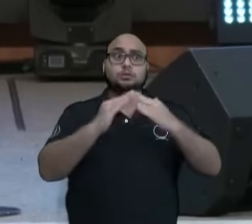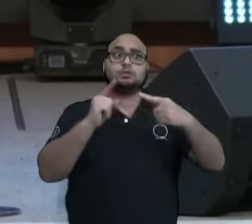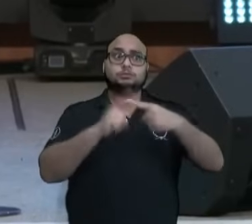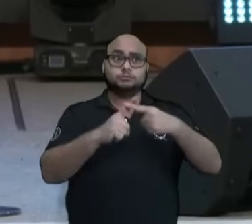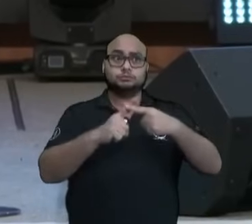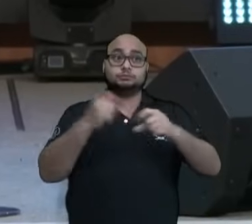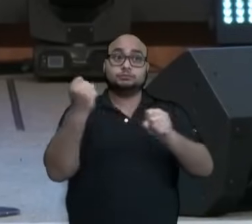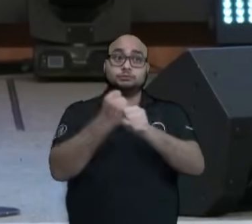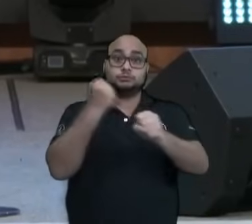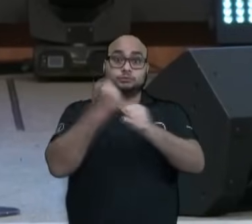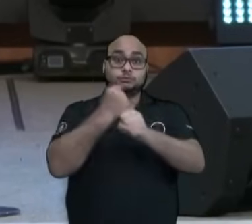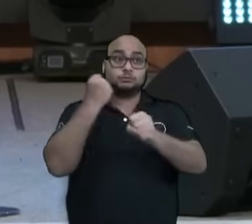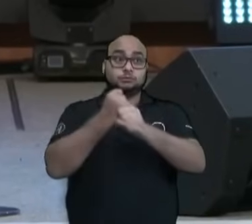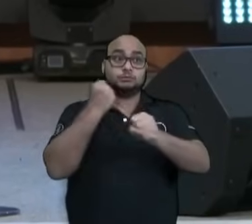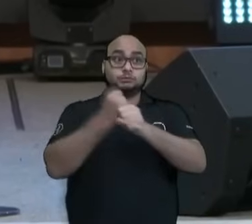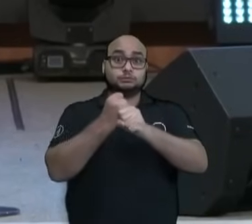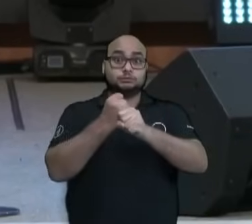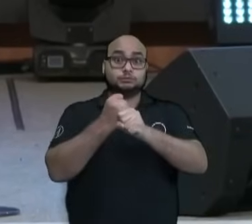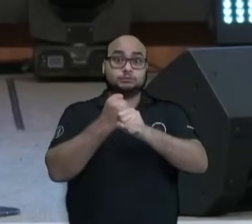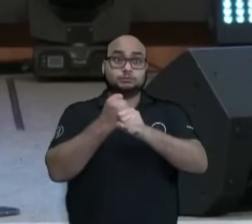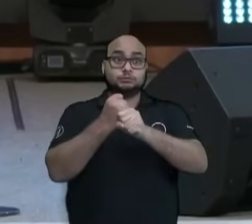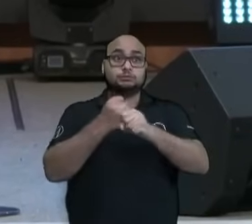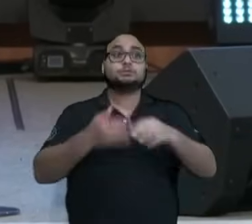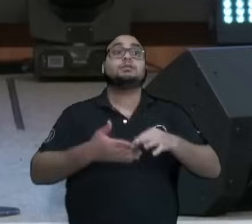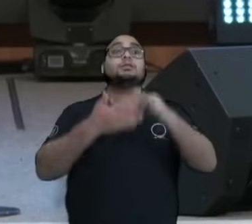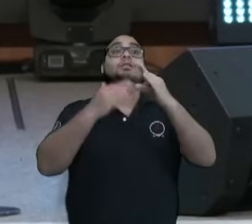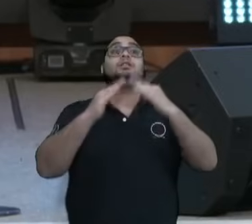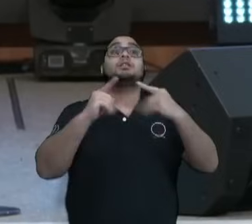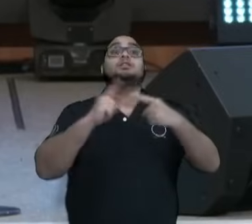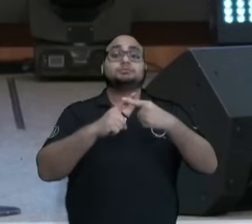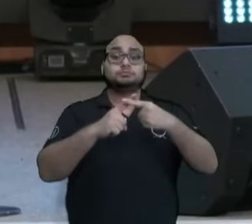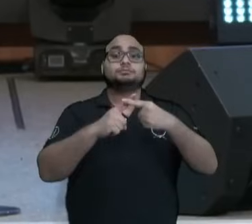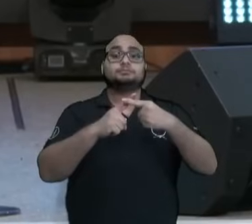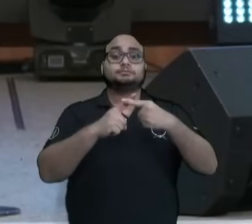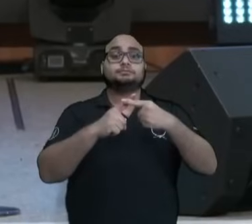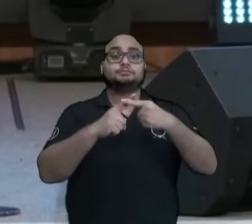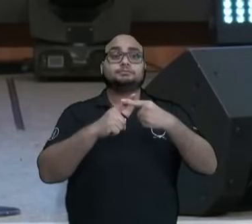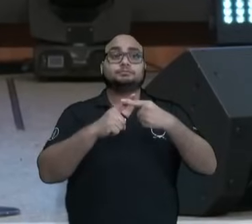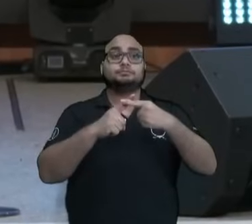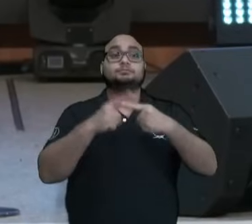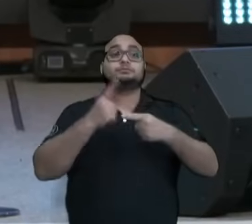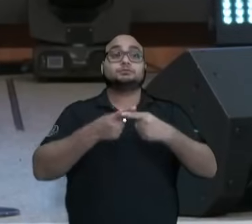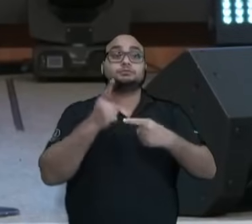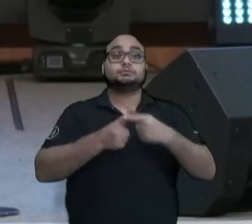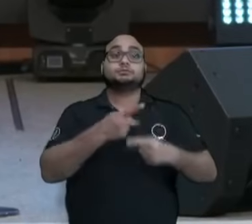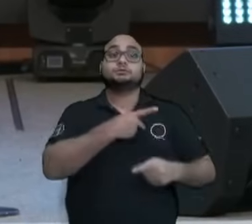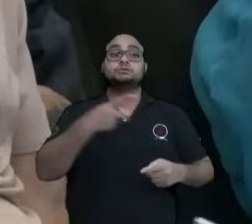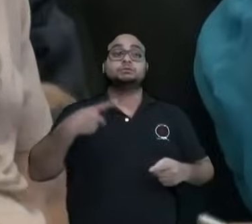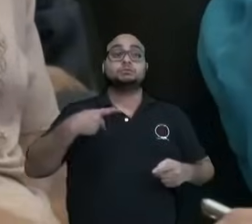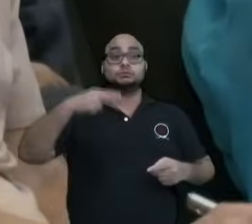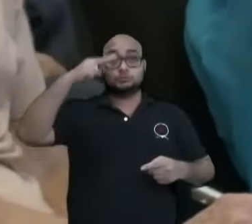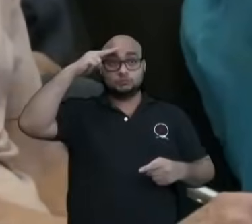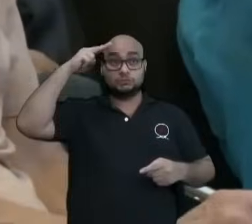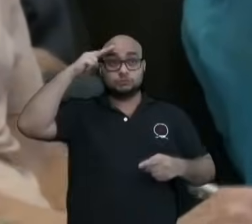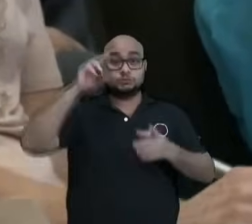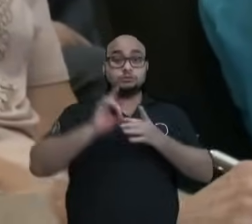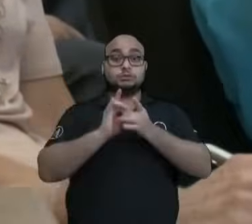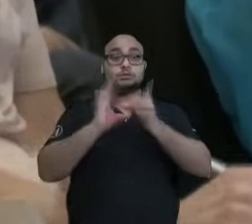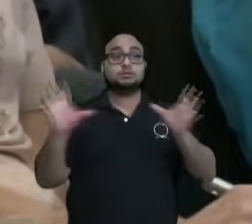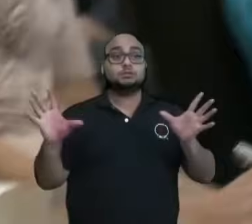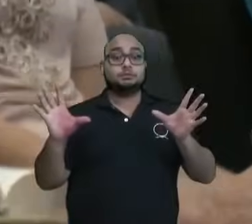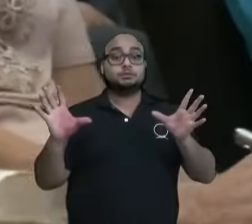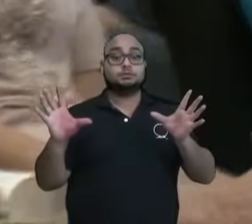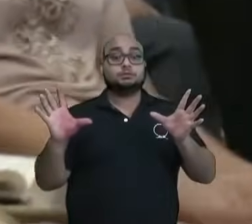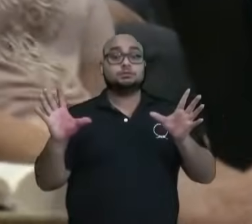igreja e dirigiu uma igreja por delega de autoridade não era pastora quem